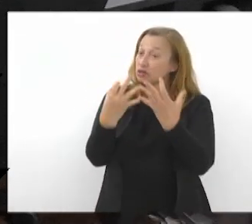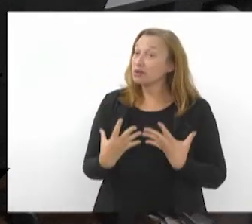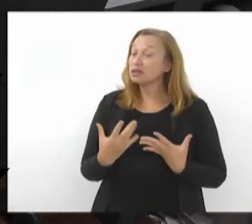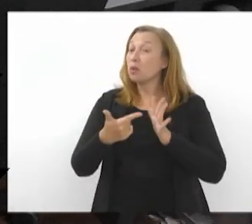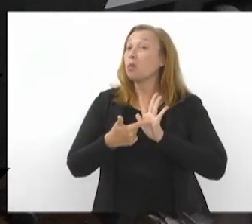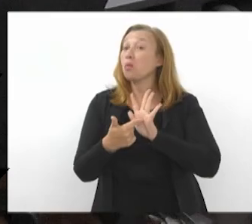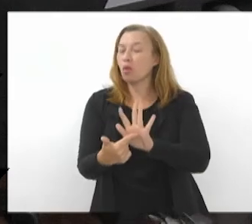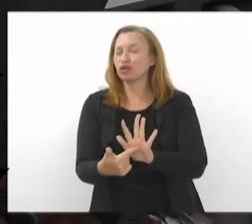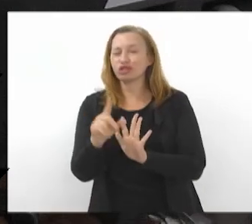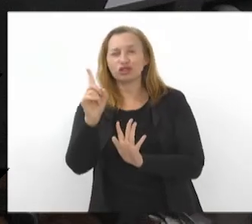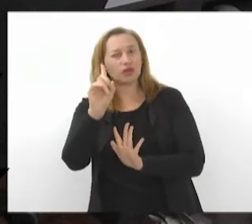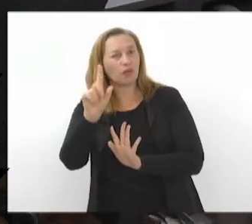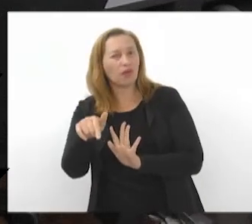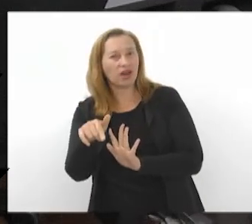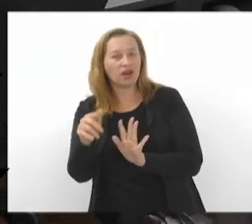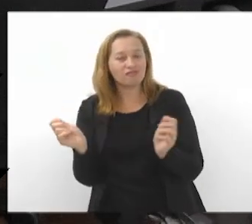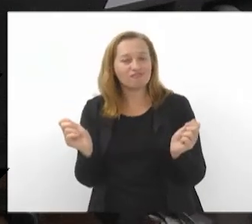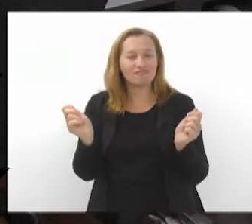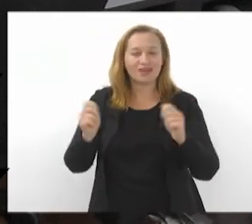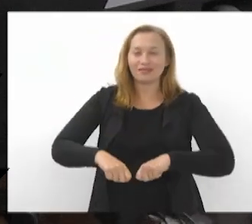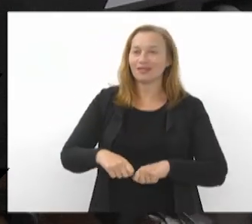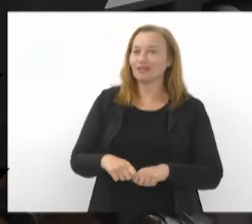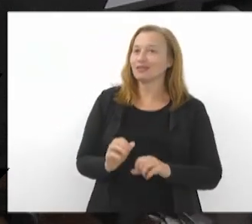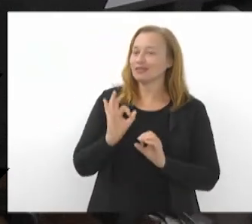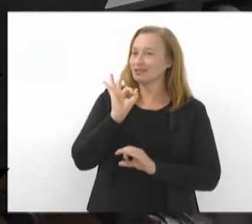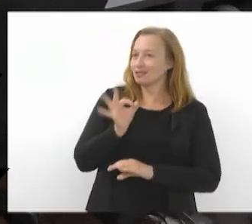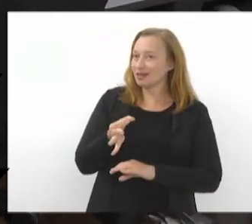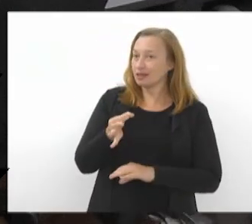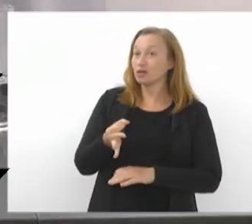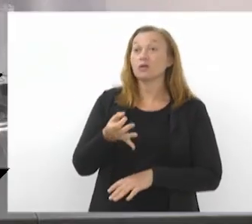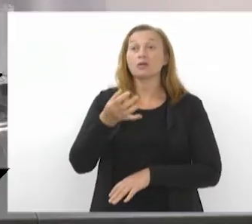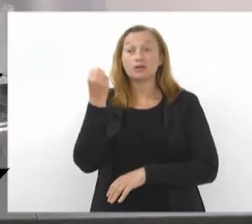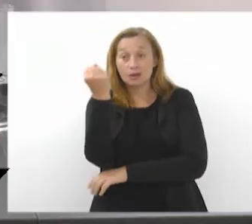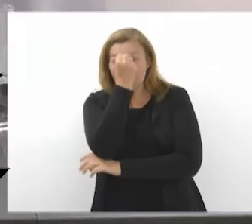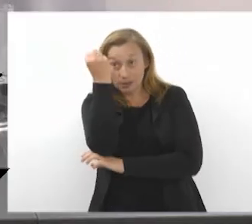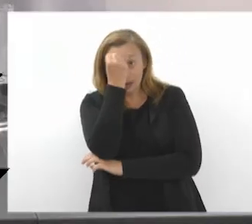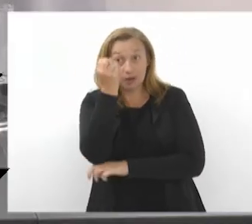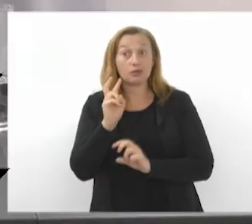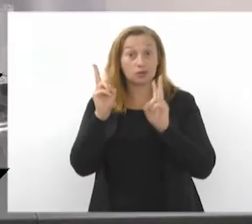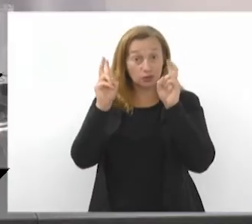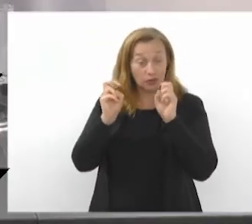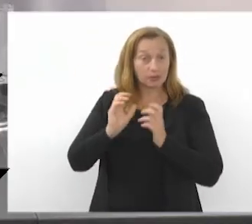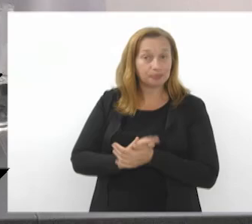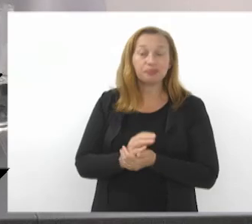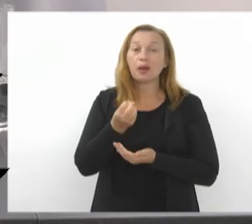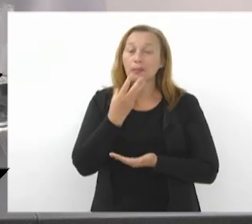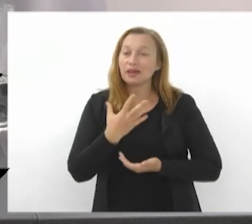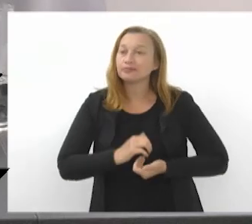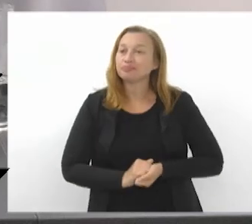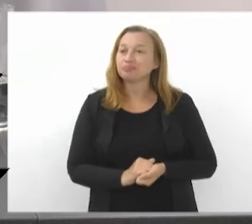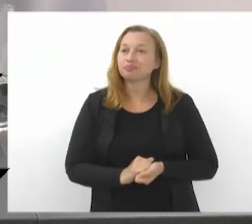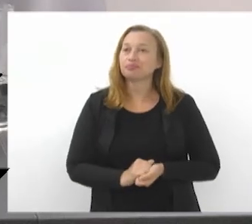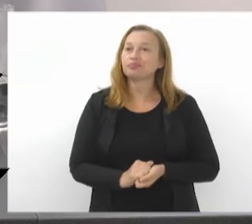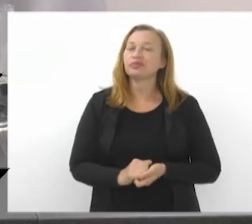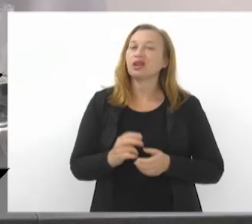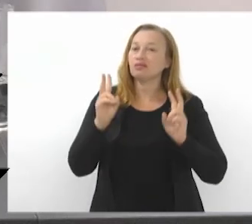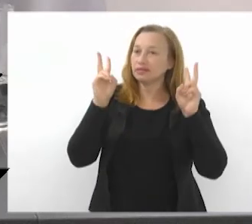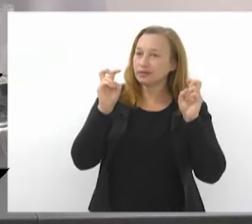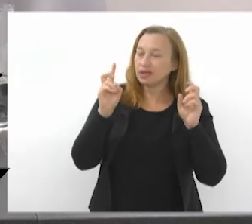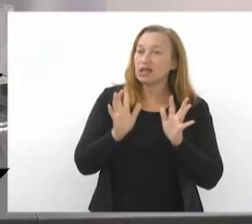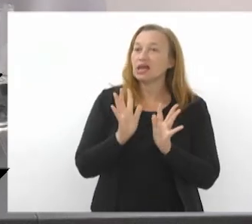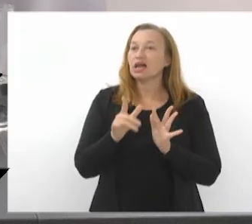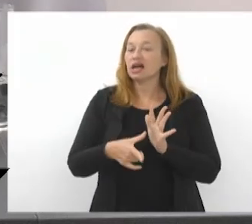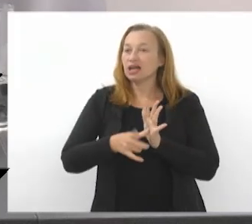é a competência específica. O que não é agrava essa. ainda mais o caso. Bem, então, superado esse tema, antes de